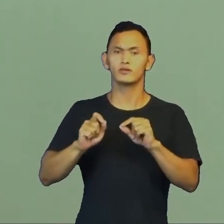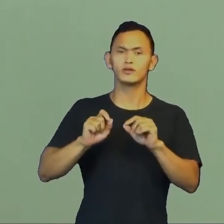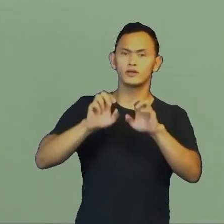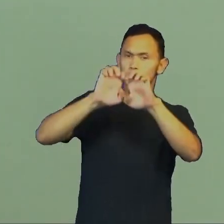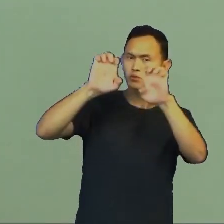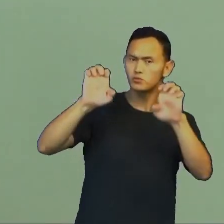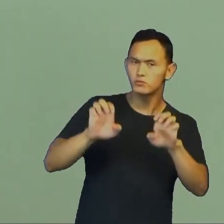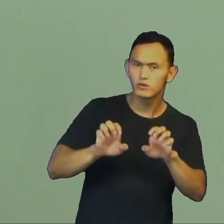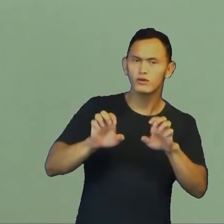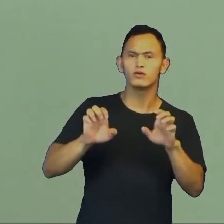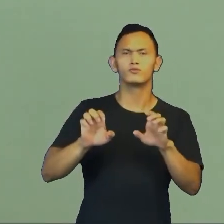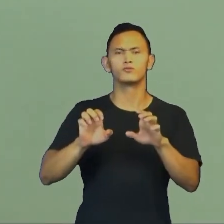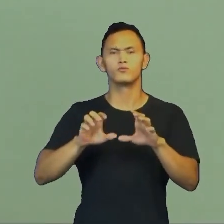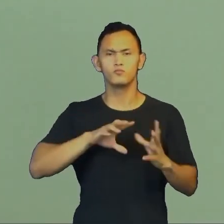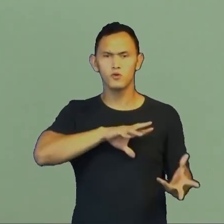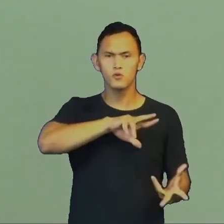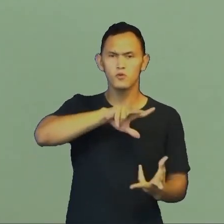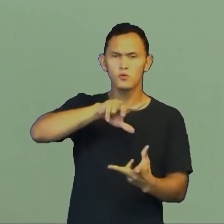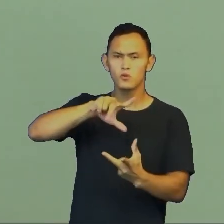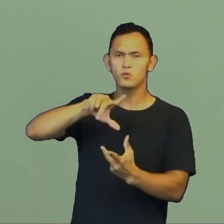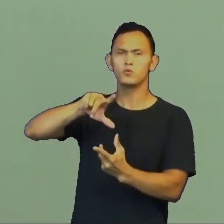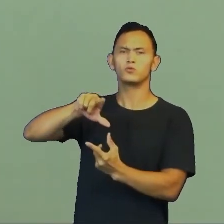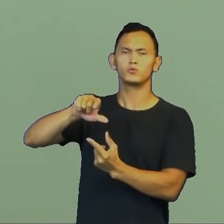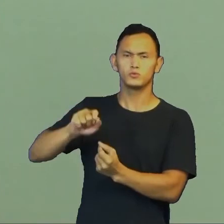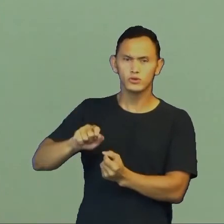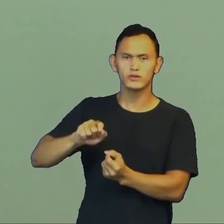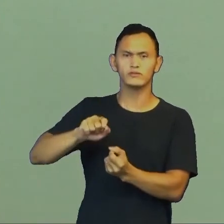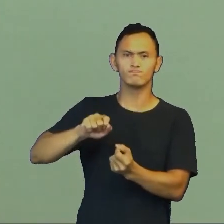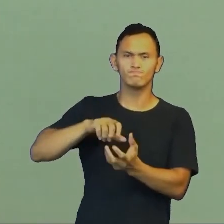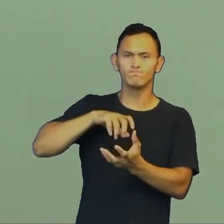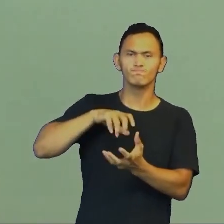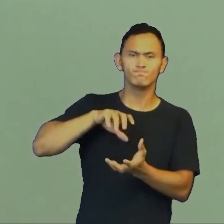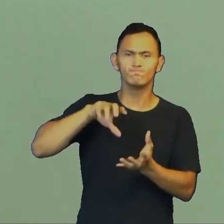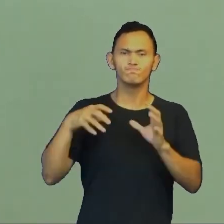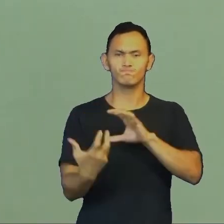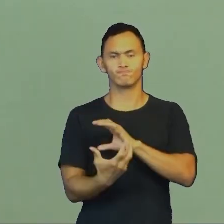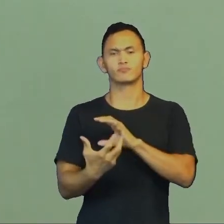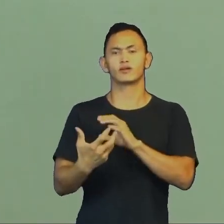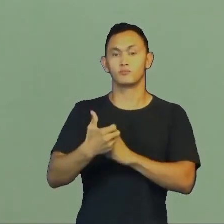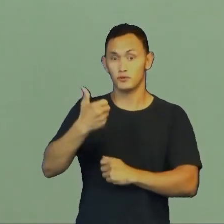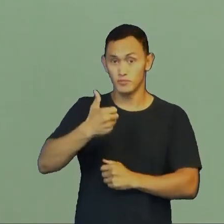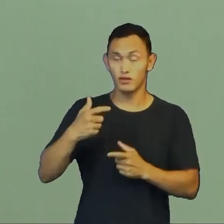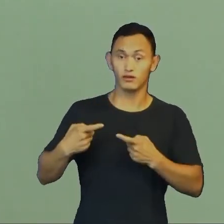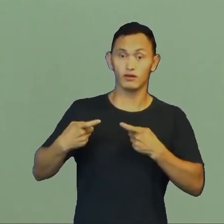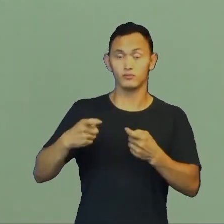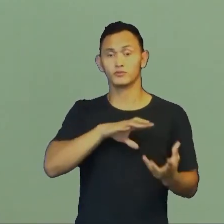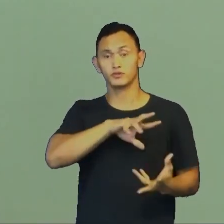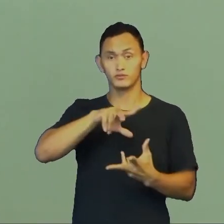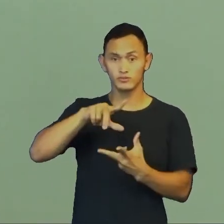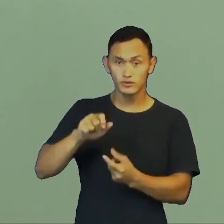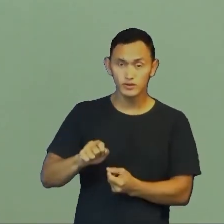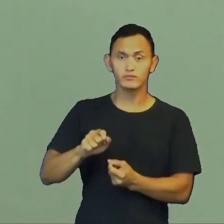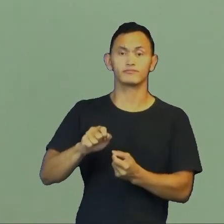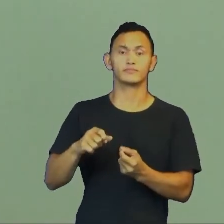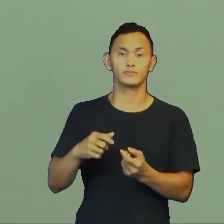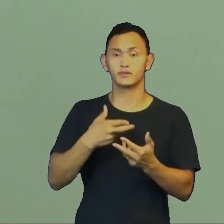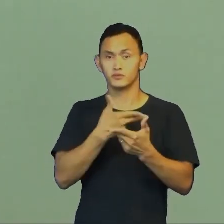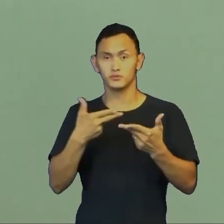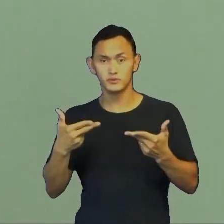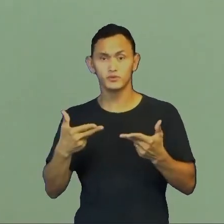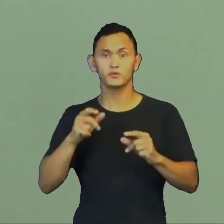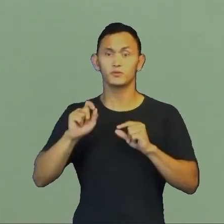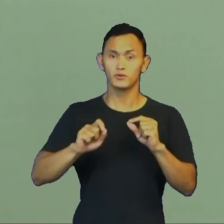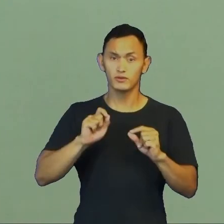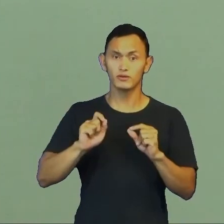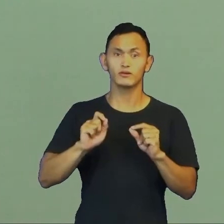o mundo eclodia aí numa primeira guerra mundial esses fatores que acabam ficando insustentáveis e